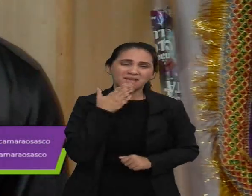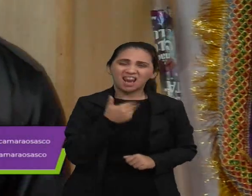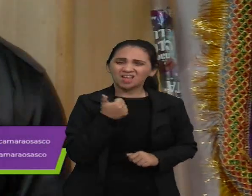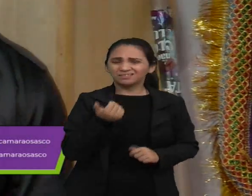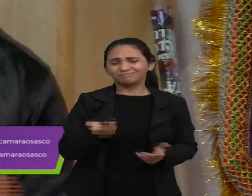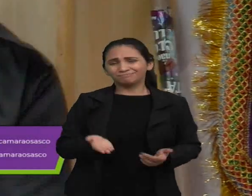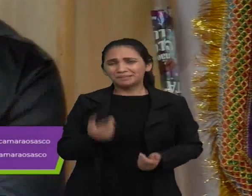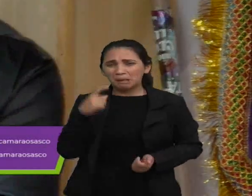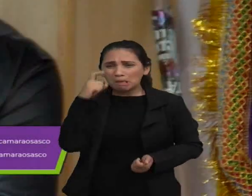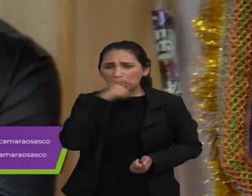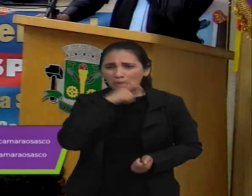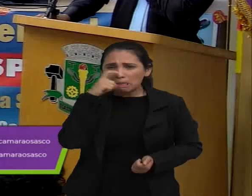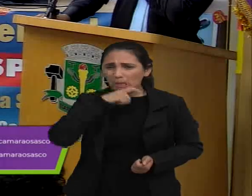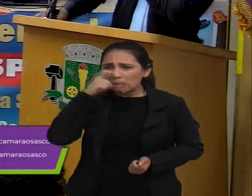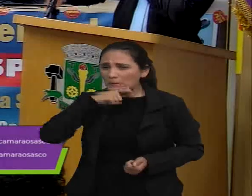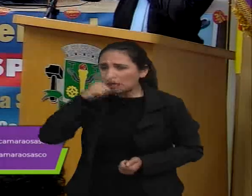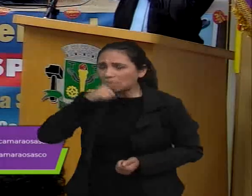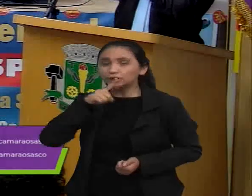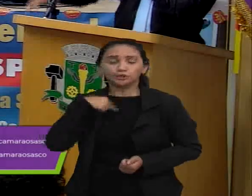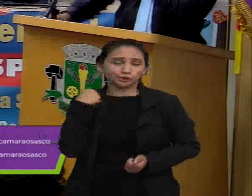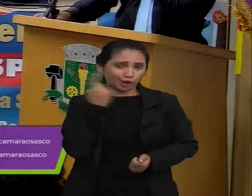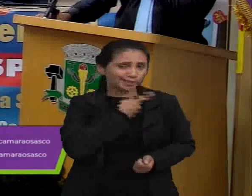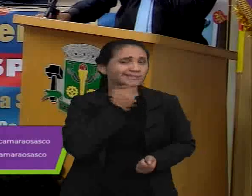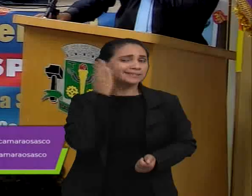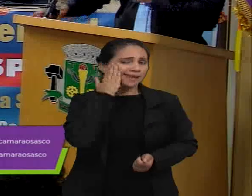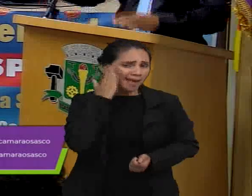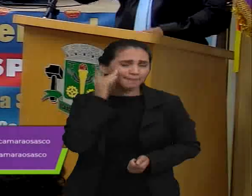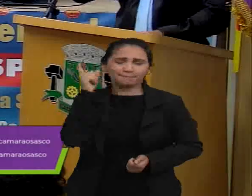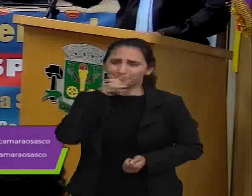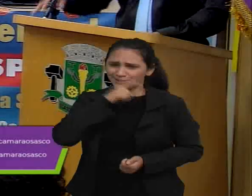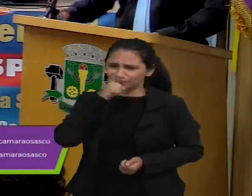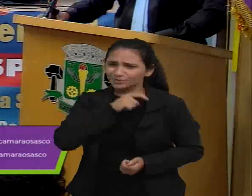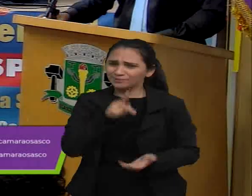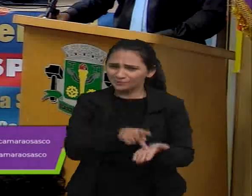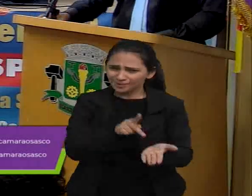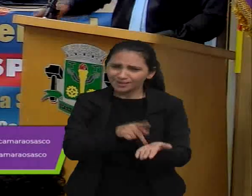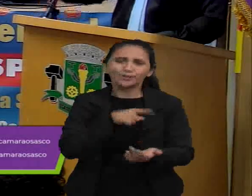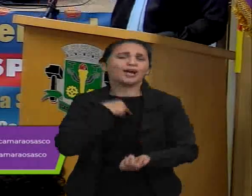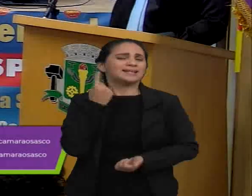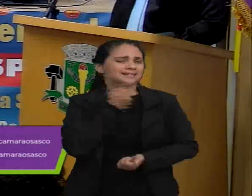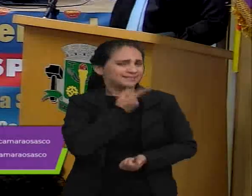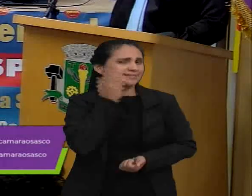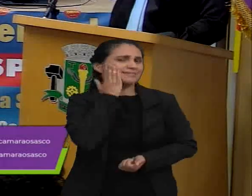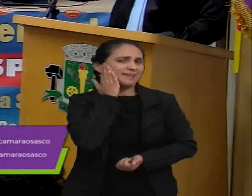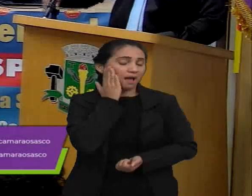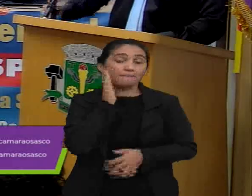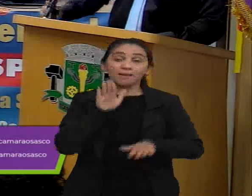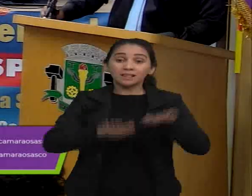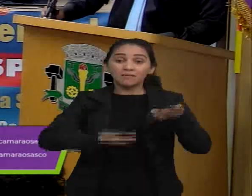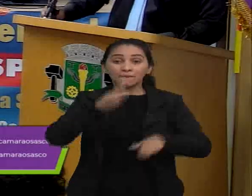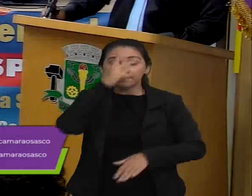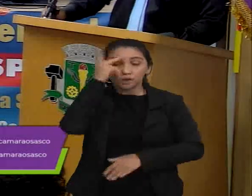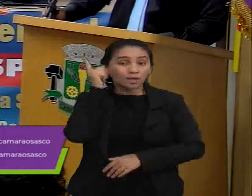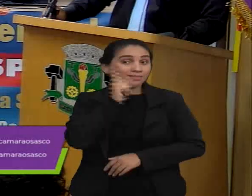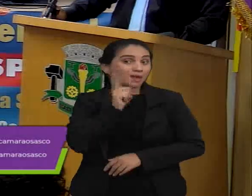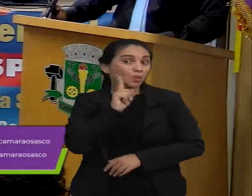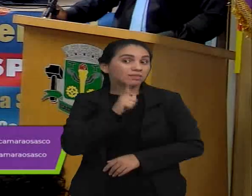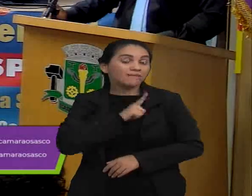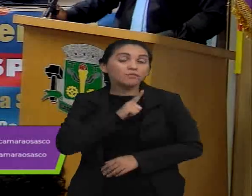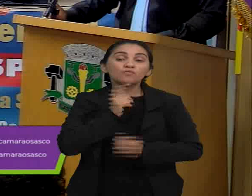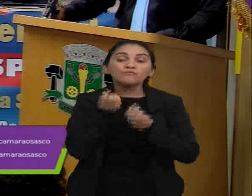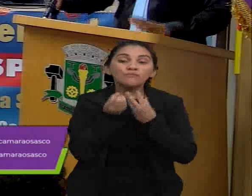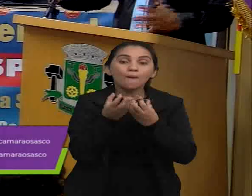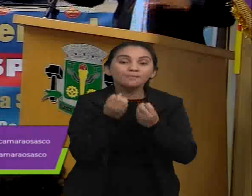mentiram para a gente e a gente sabia que era mentira lutamos contra mas infelizmente muitas pessoas não tiveram a oportunidade que a gente teve de